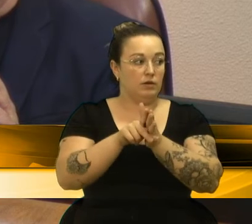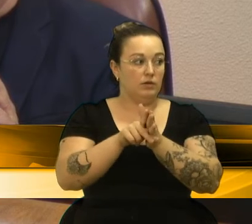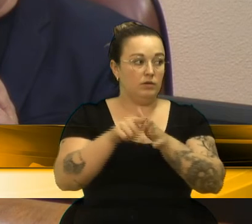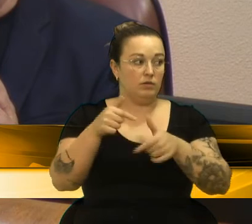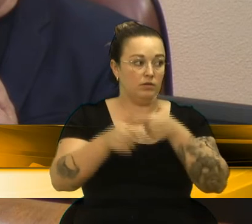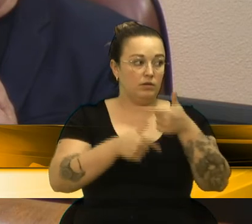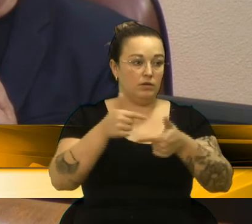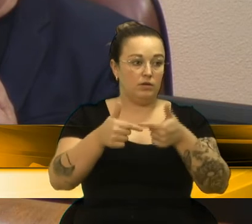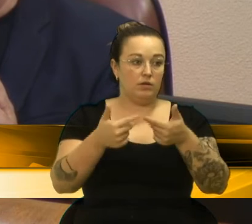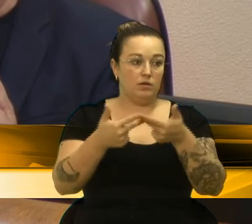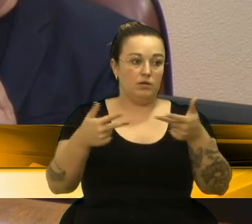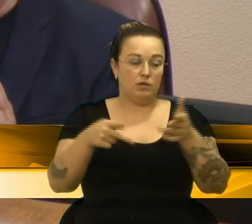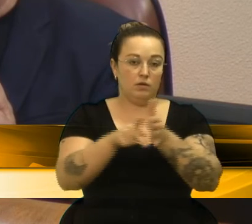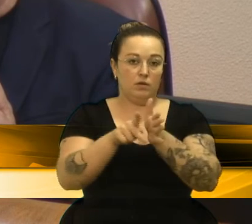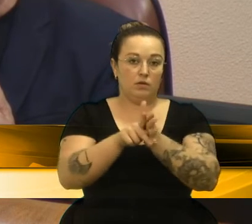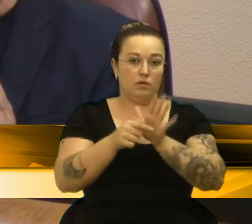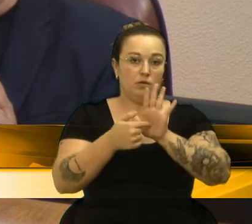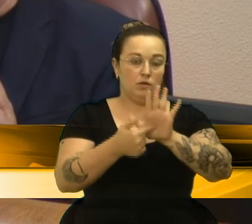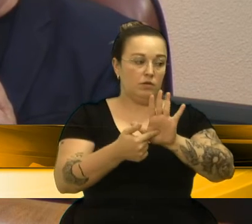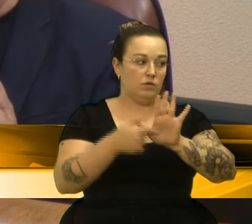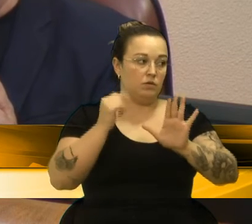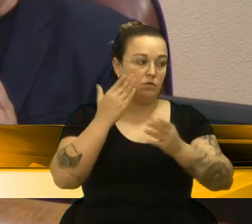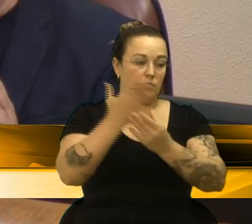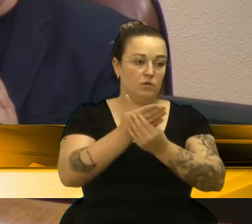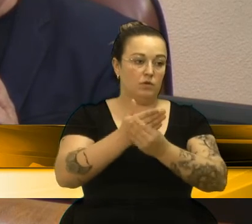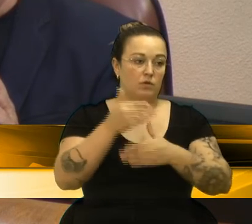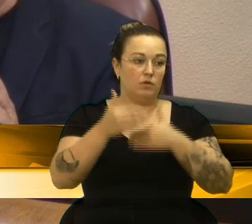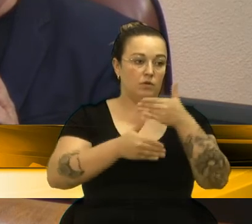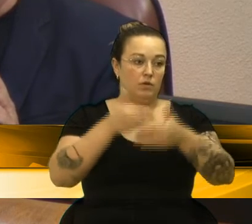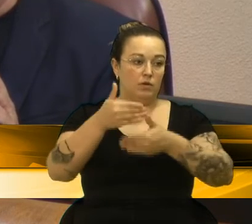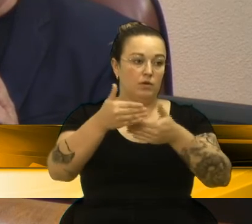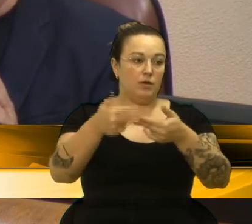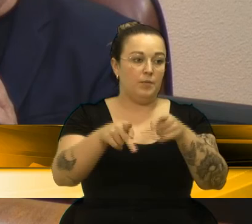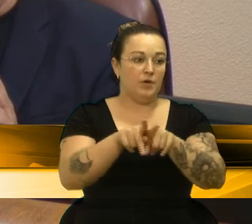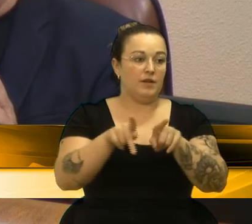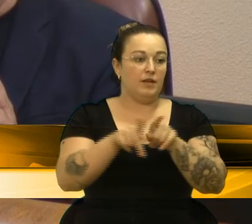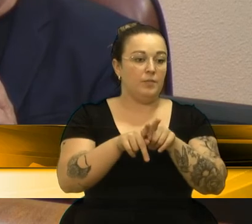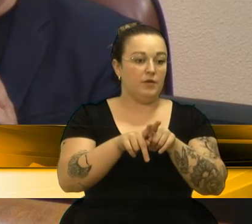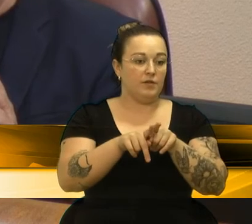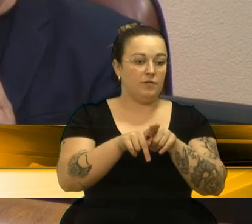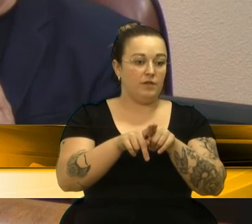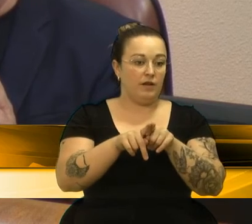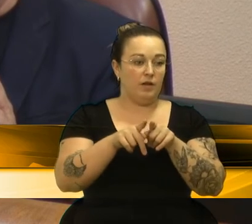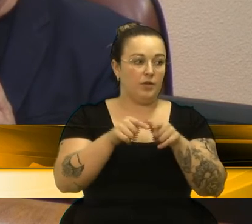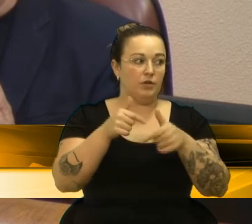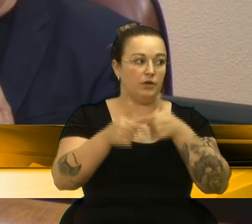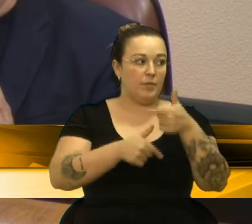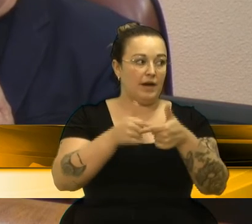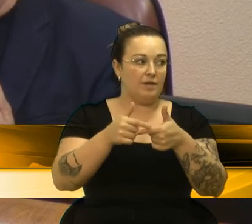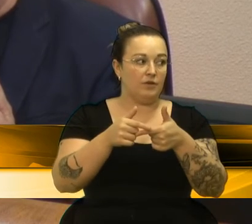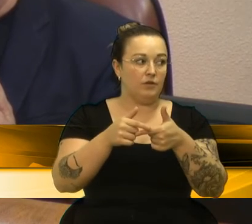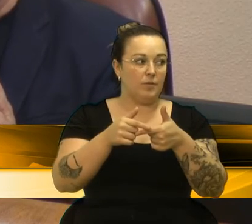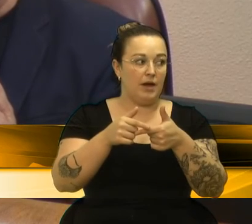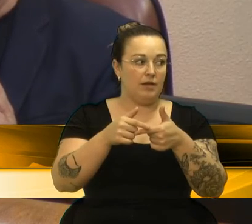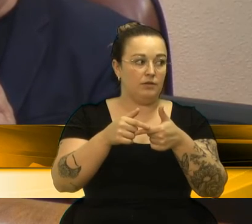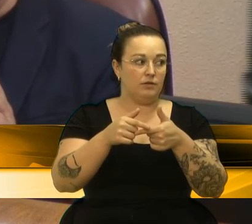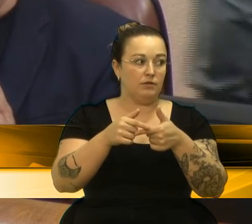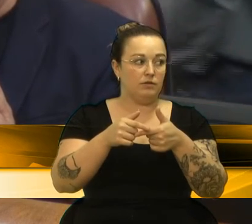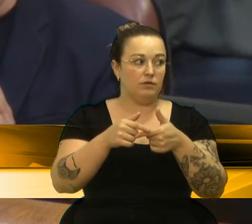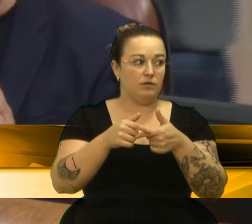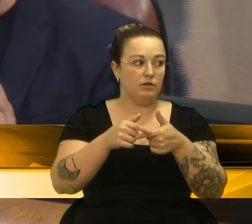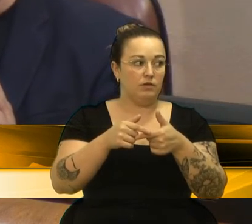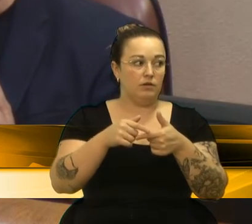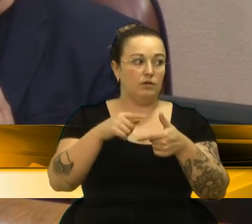quanto à prática de ato ilícito por parte do servidor público, do exercício ou decorrência de suas funções, mesmo que em tese através de um conjunto probatório